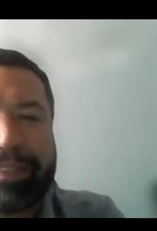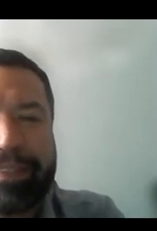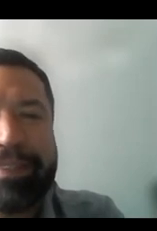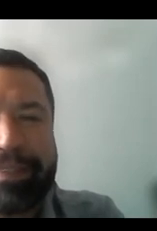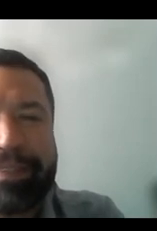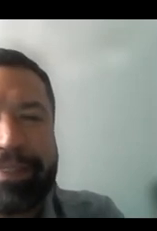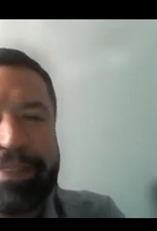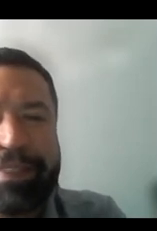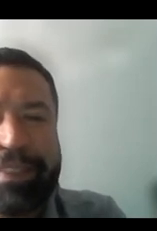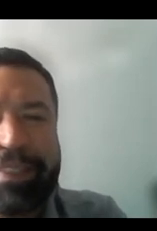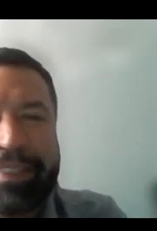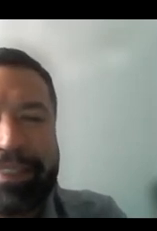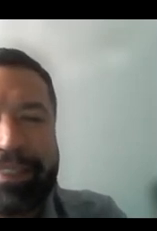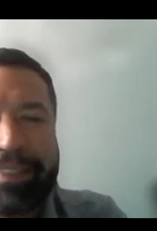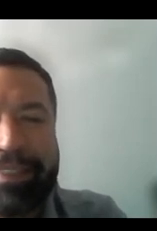Oi, Wagner.